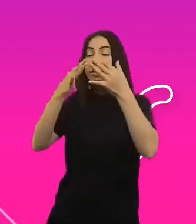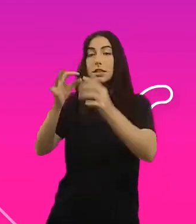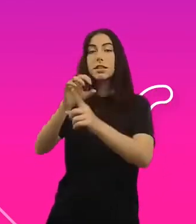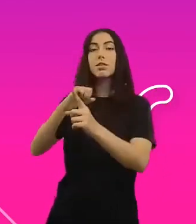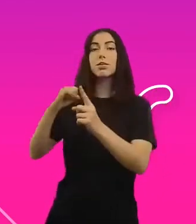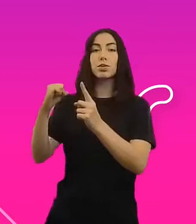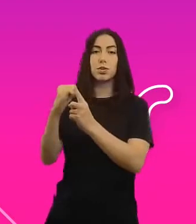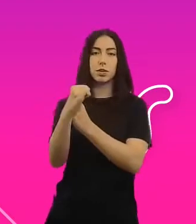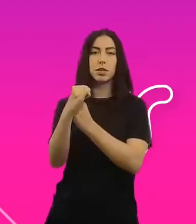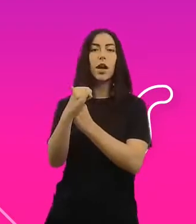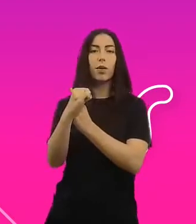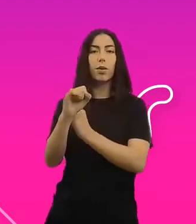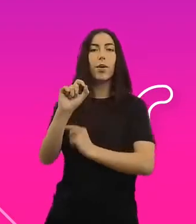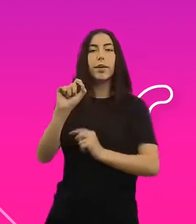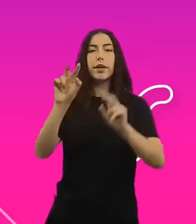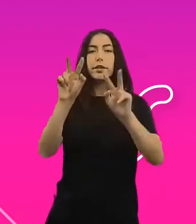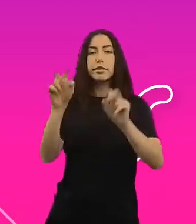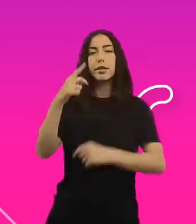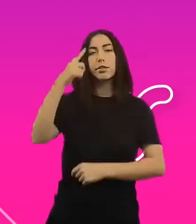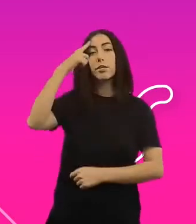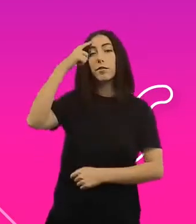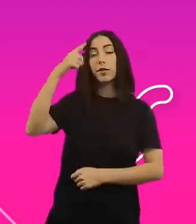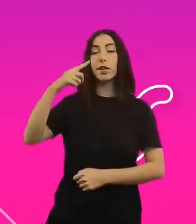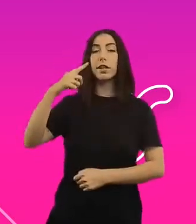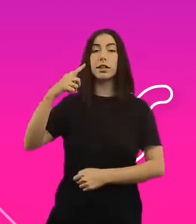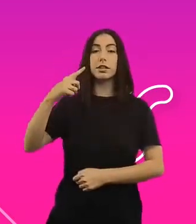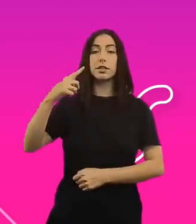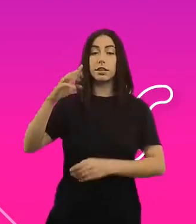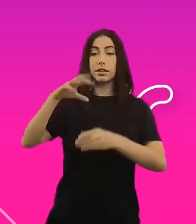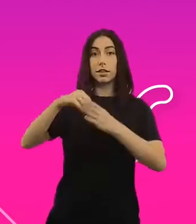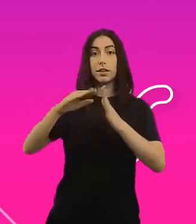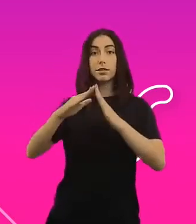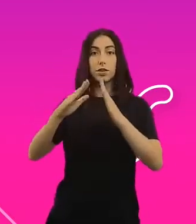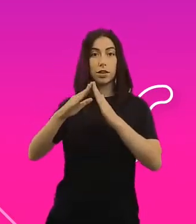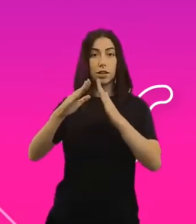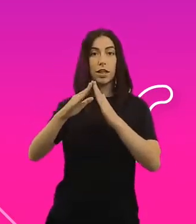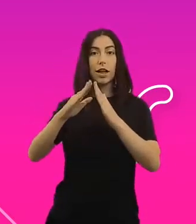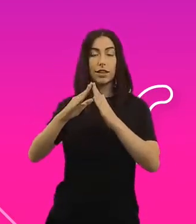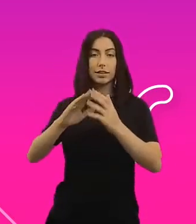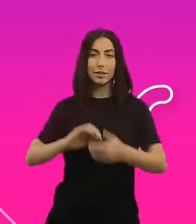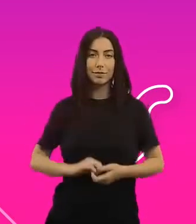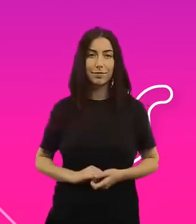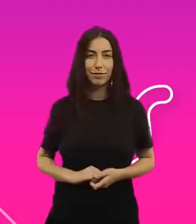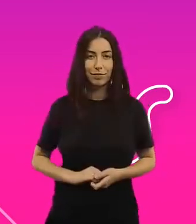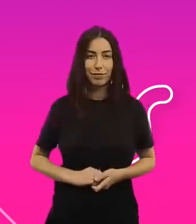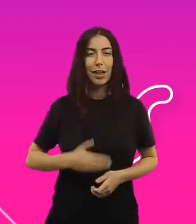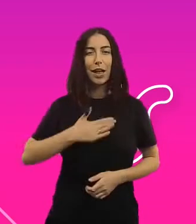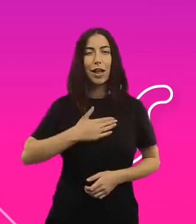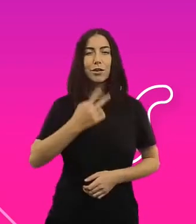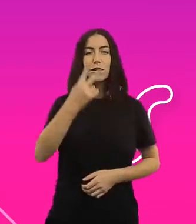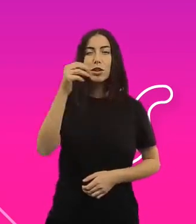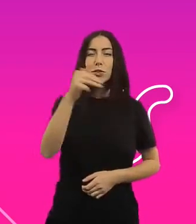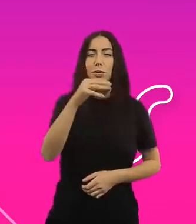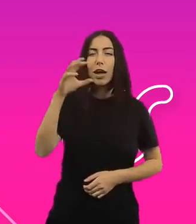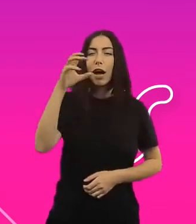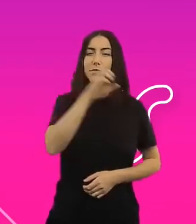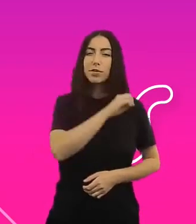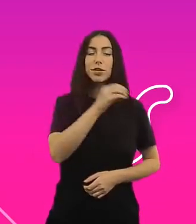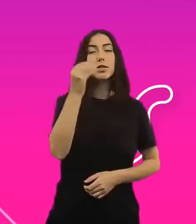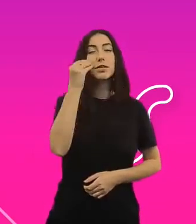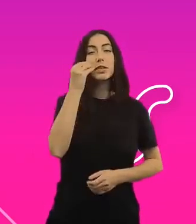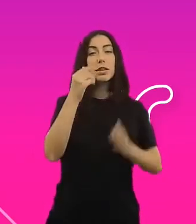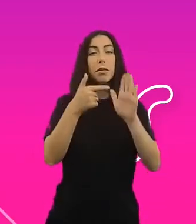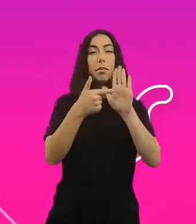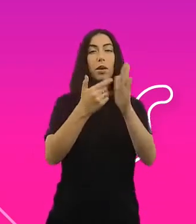Penha. Eu vou, assim, em 2 minutos, que é o meu tempo aqui, tentar passar pelos 5 eixos. Primeiro eixo, que é